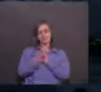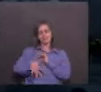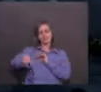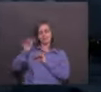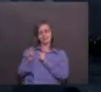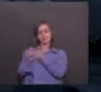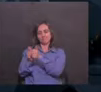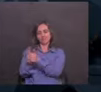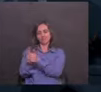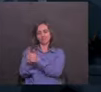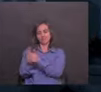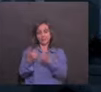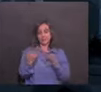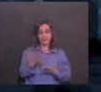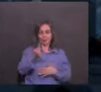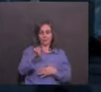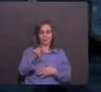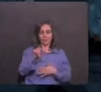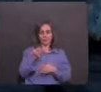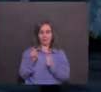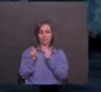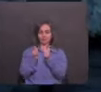continua agora a acompanhar os seus filhos e filhas,